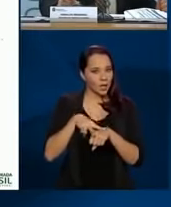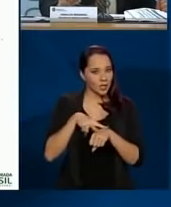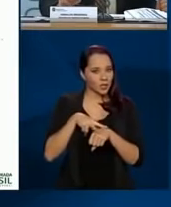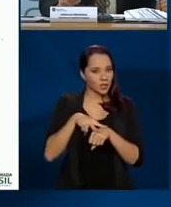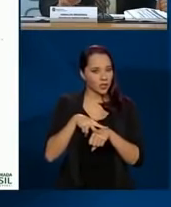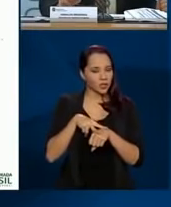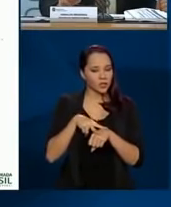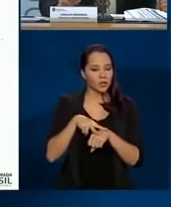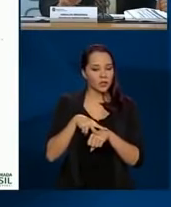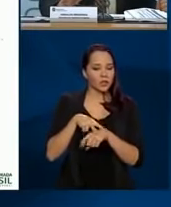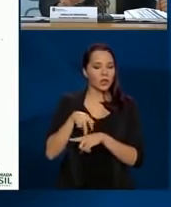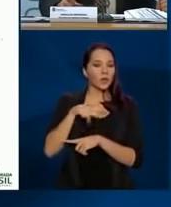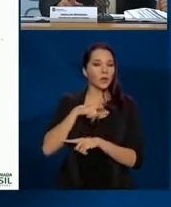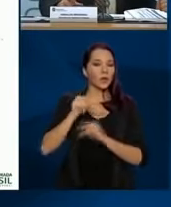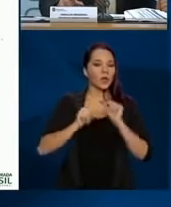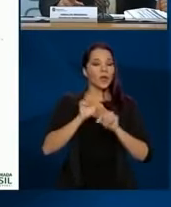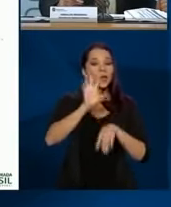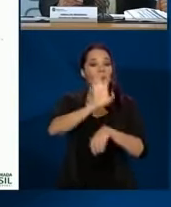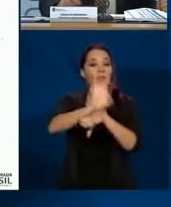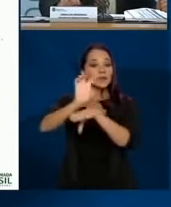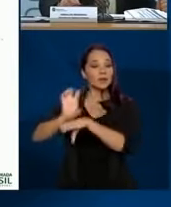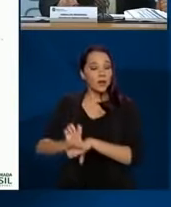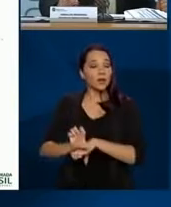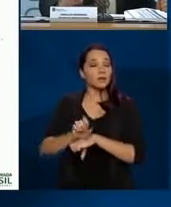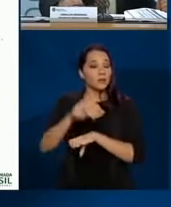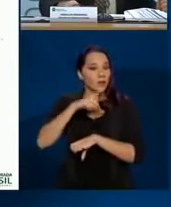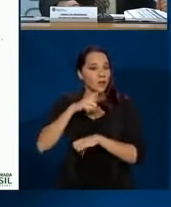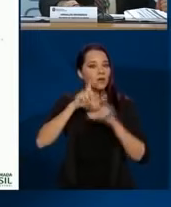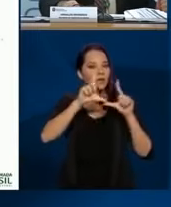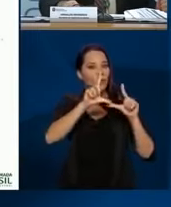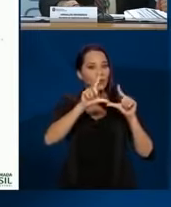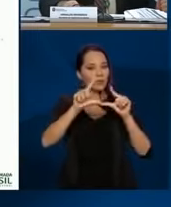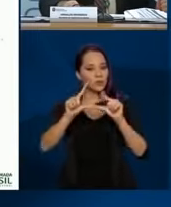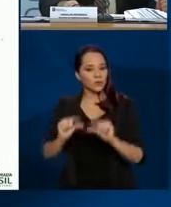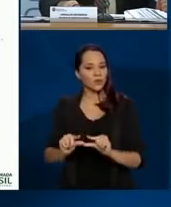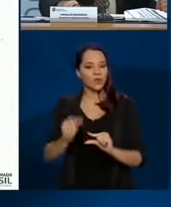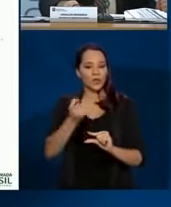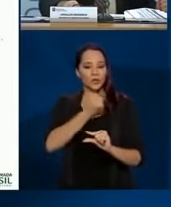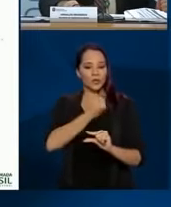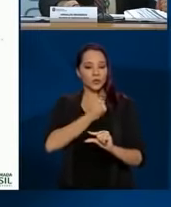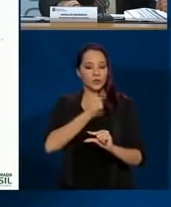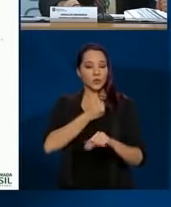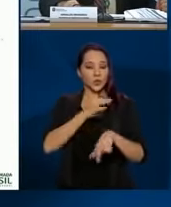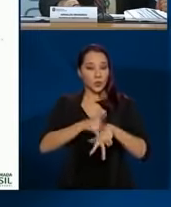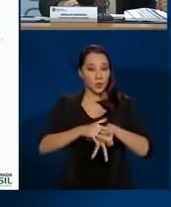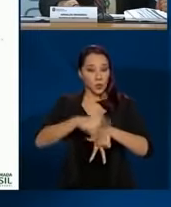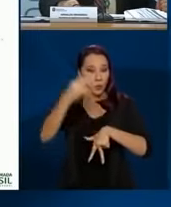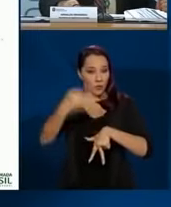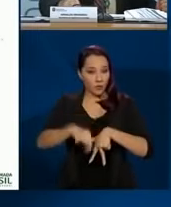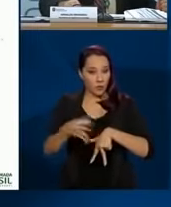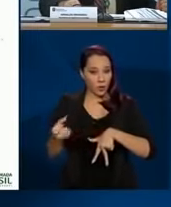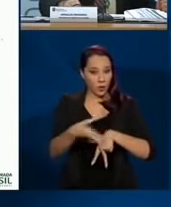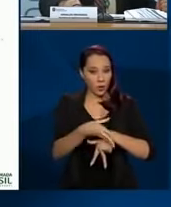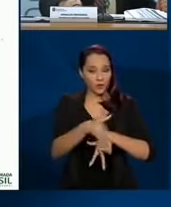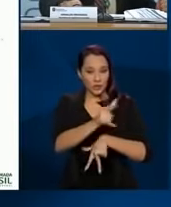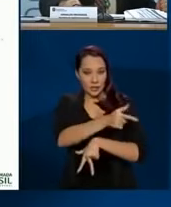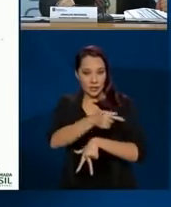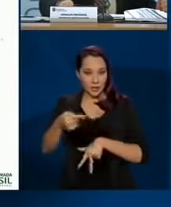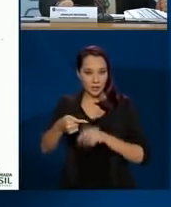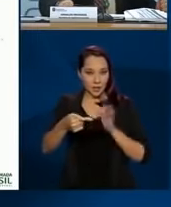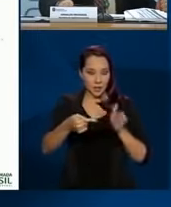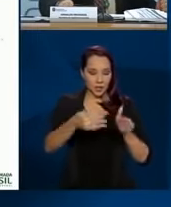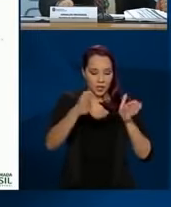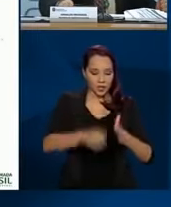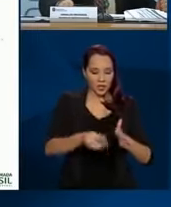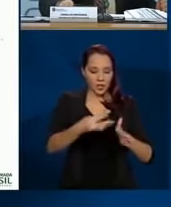ressaltamos os estados em que houve redução no número de casos na semana epidemiológica